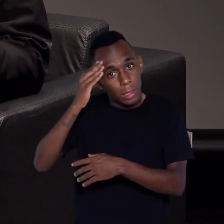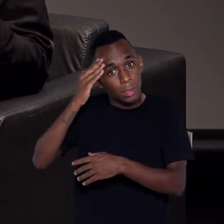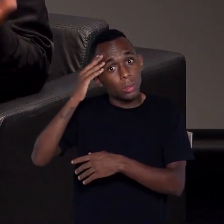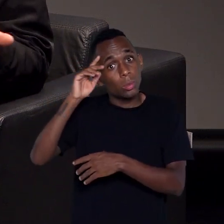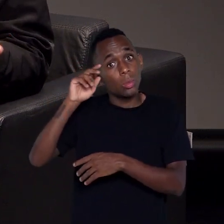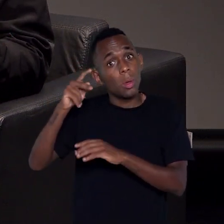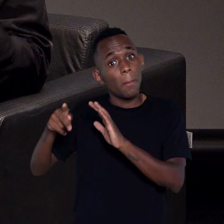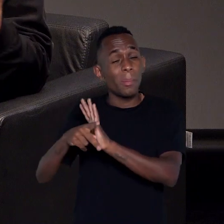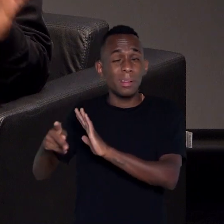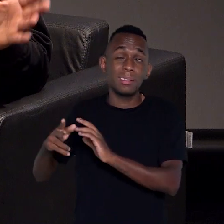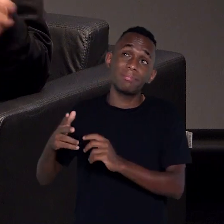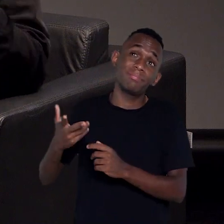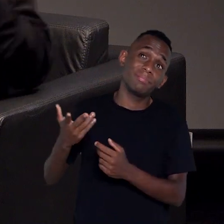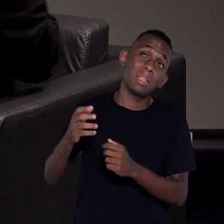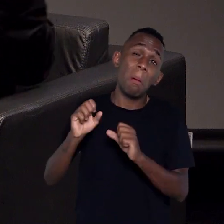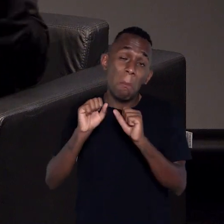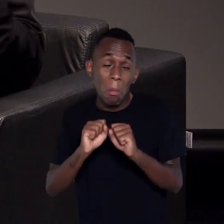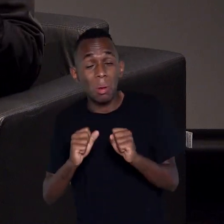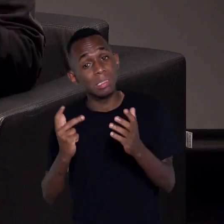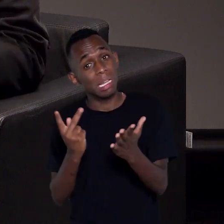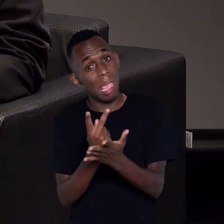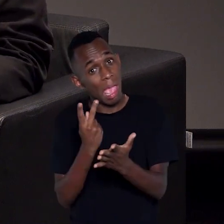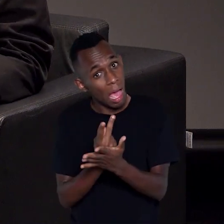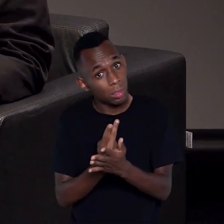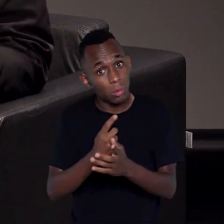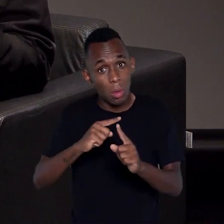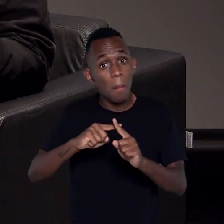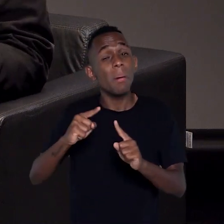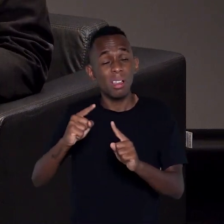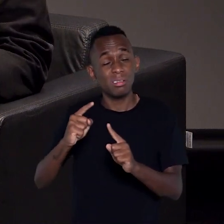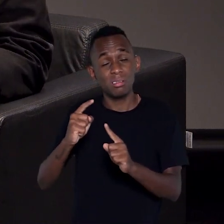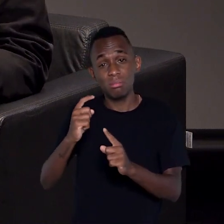de alguma maneira, pode ser equivocada, né? A gente pensa assim,